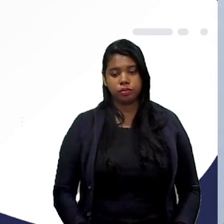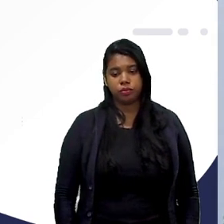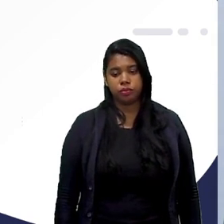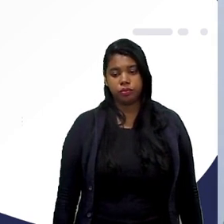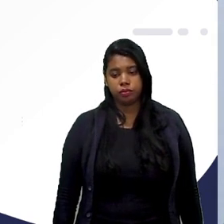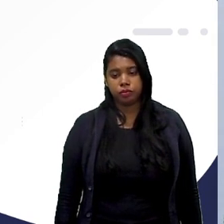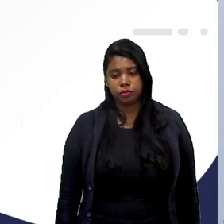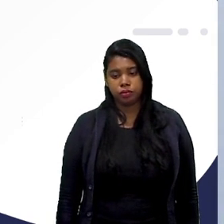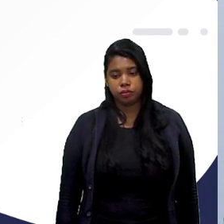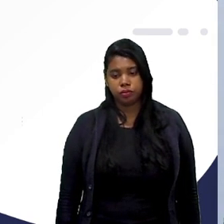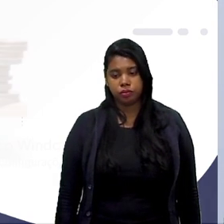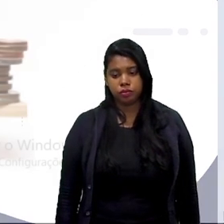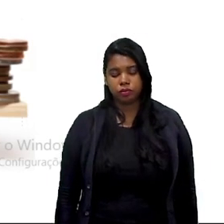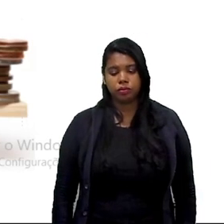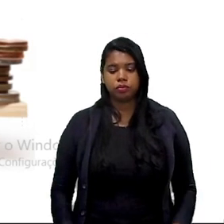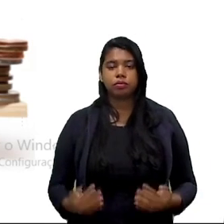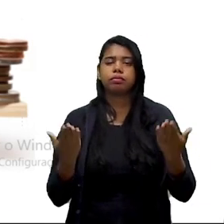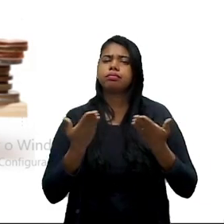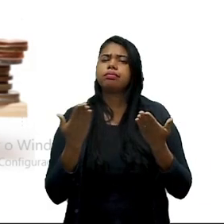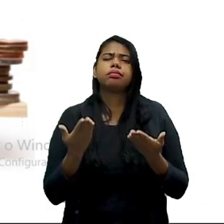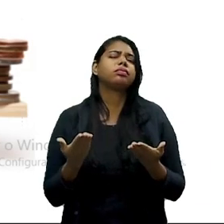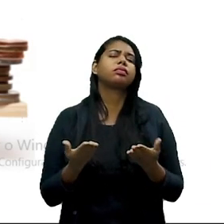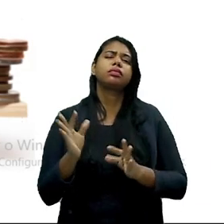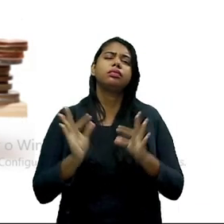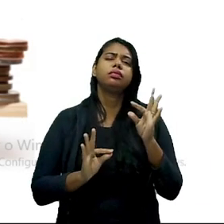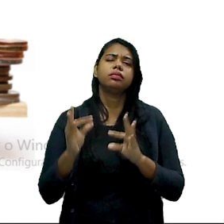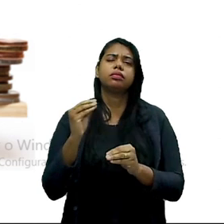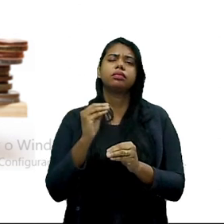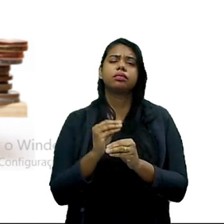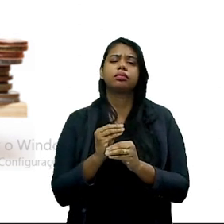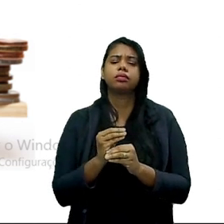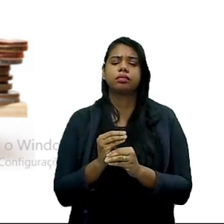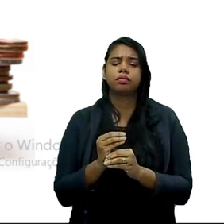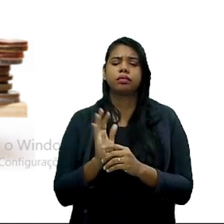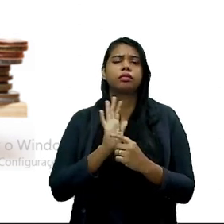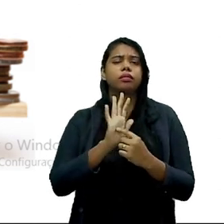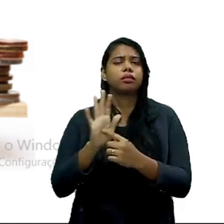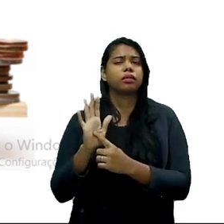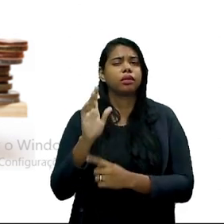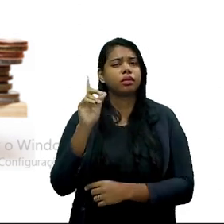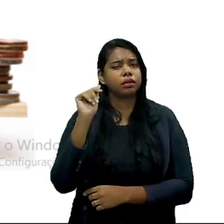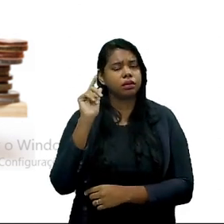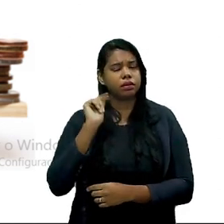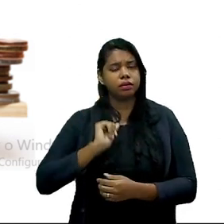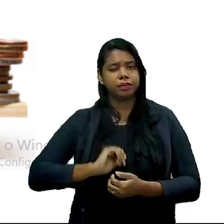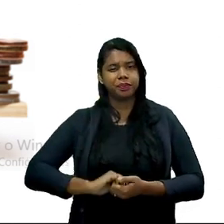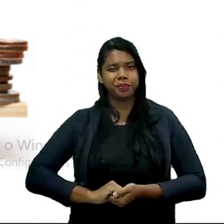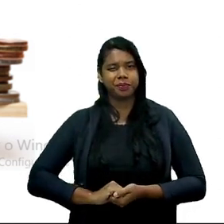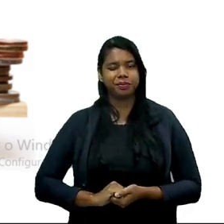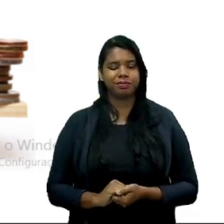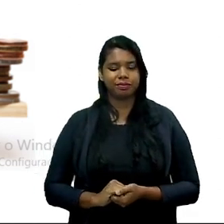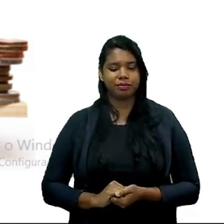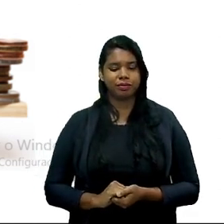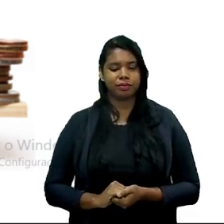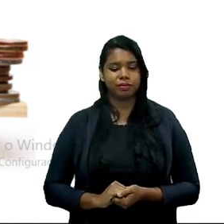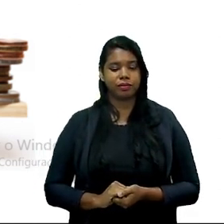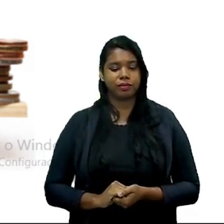Bom, e aí vem quais são as principais ferramentas, o que contempla a gestão financeira. Nos pequenos